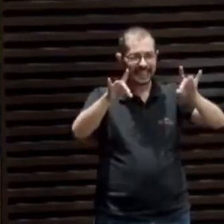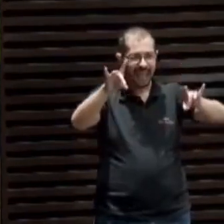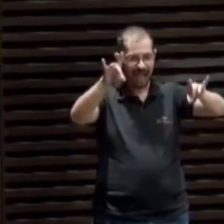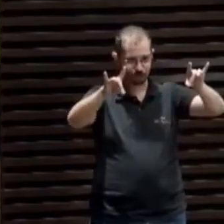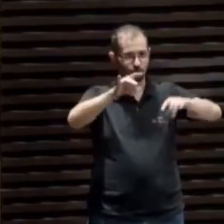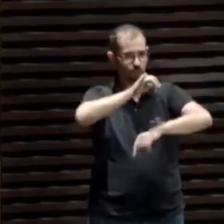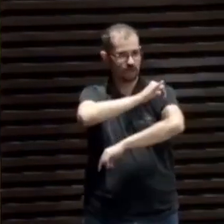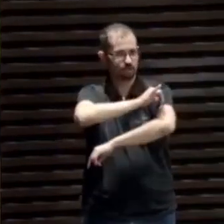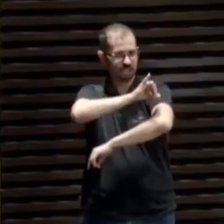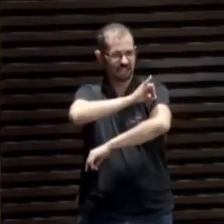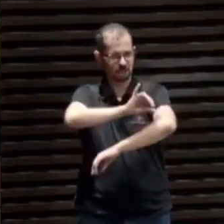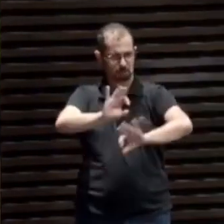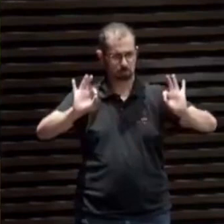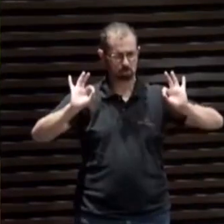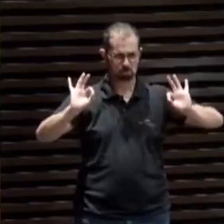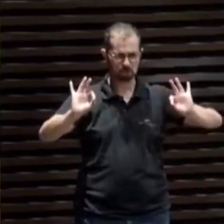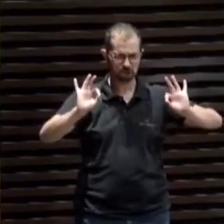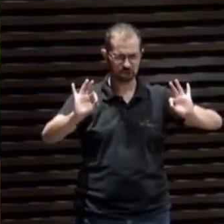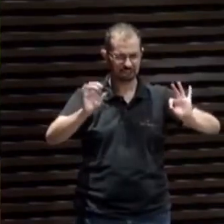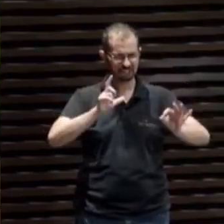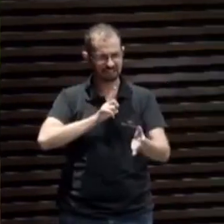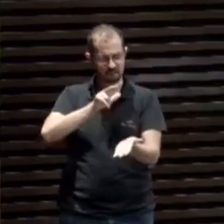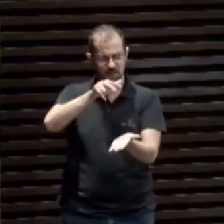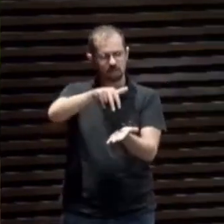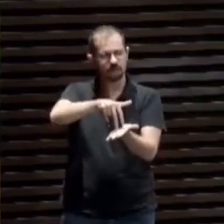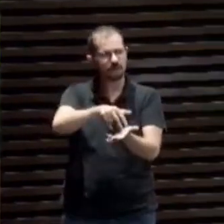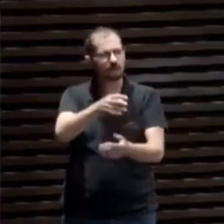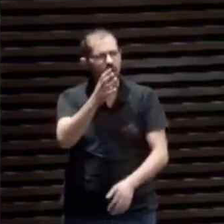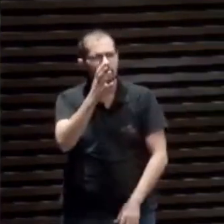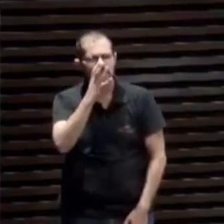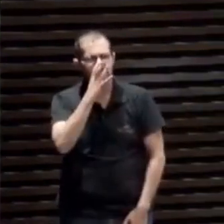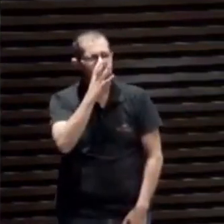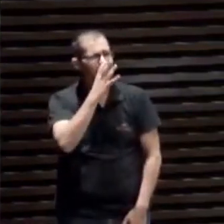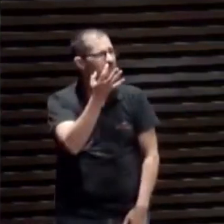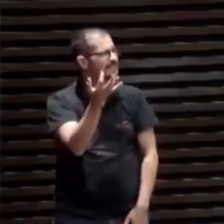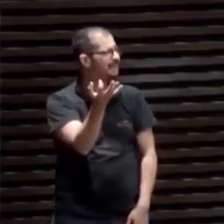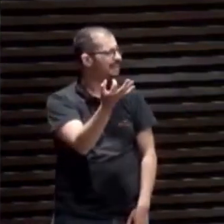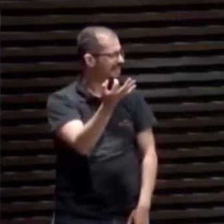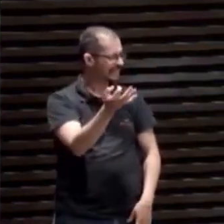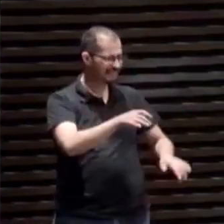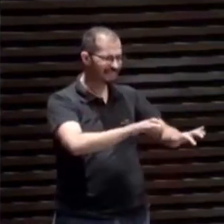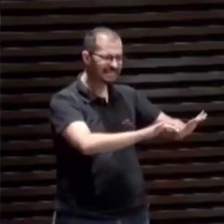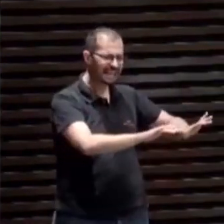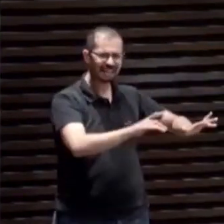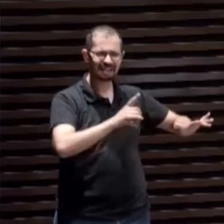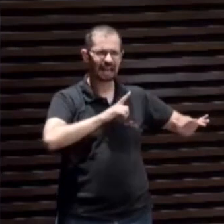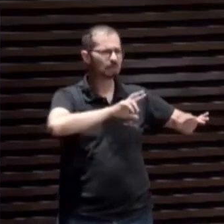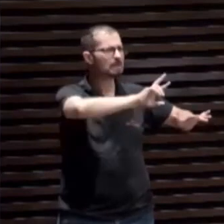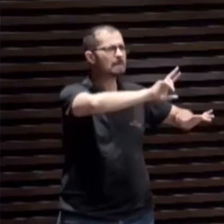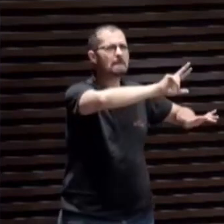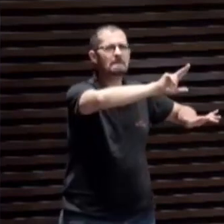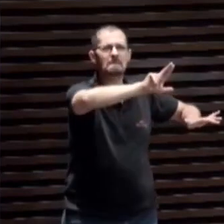Rio de Janeiro, que coisa mais linda ver todos aqueles instrumentos